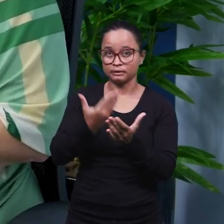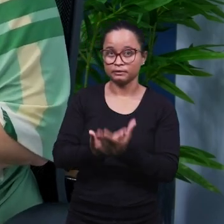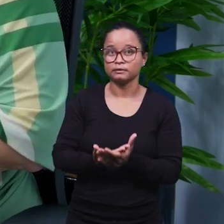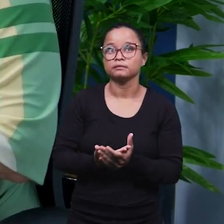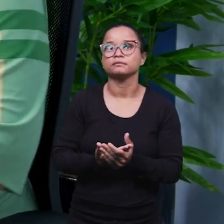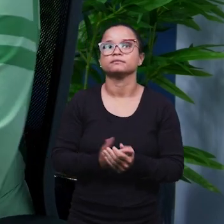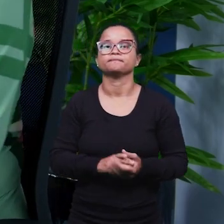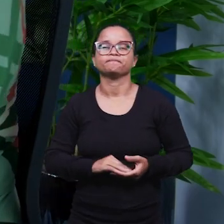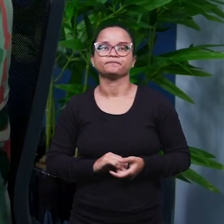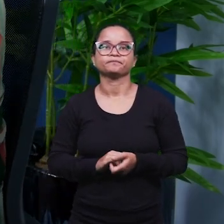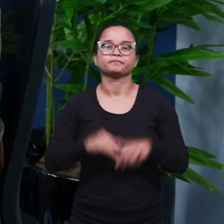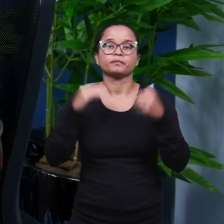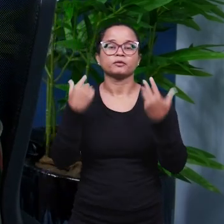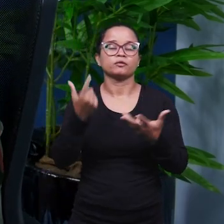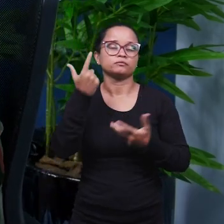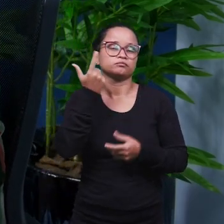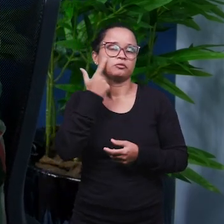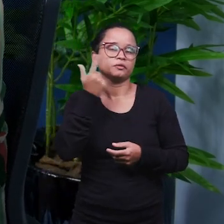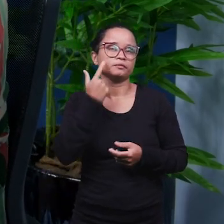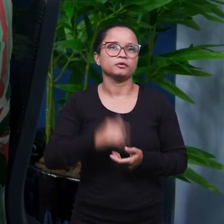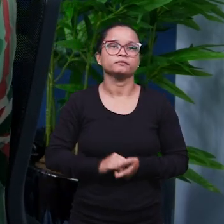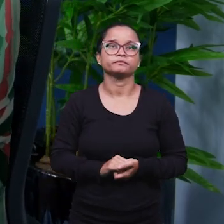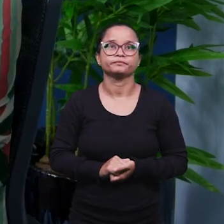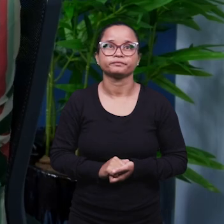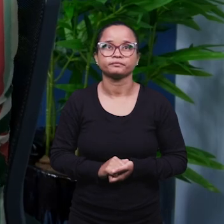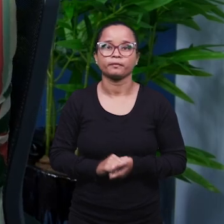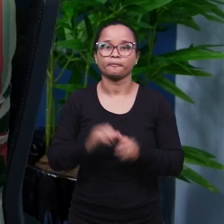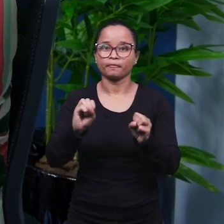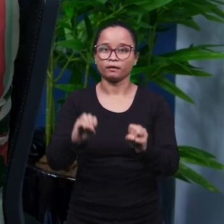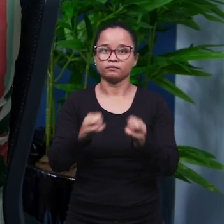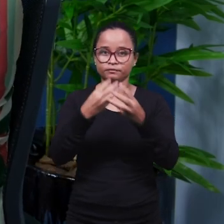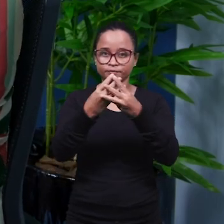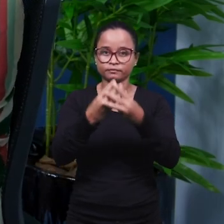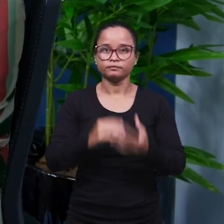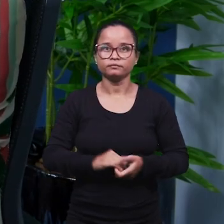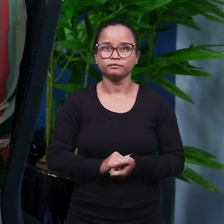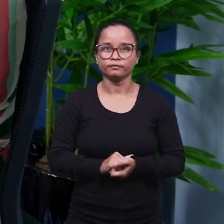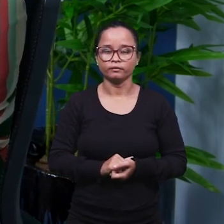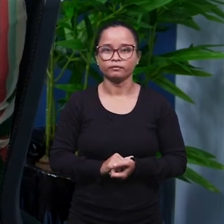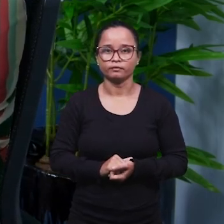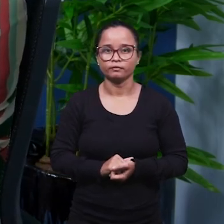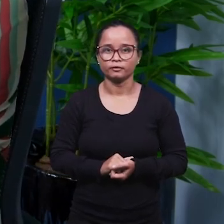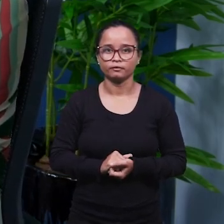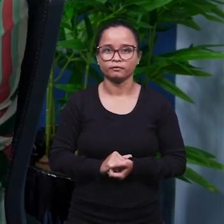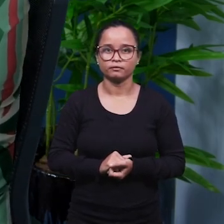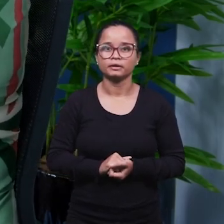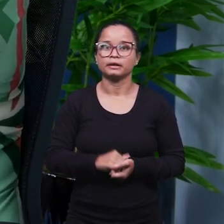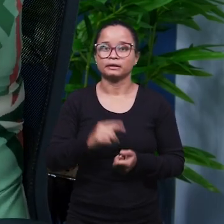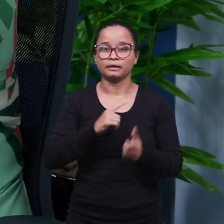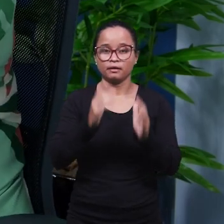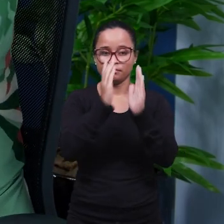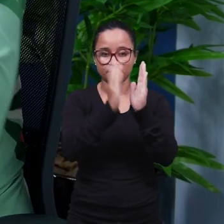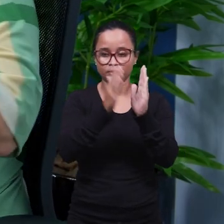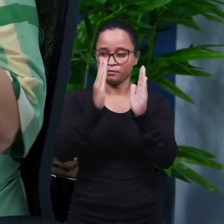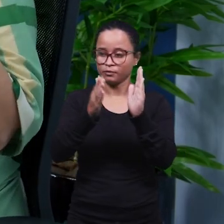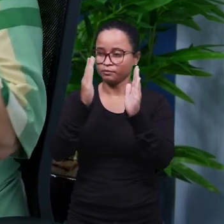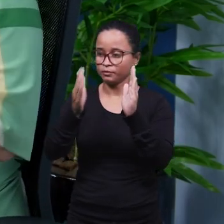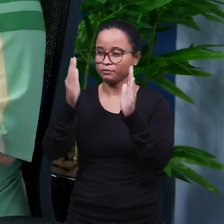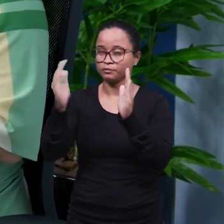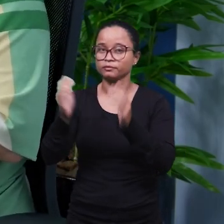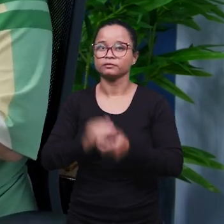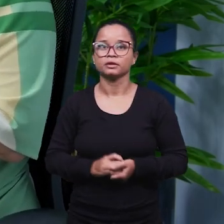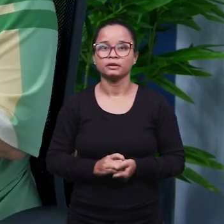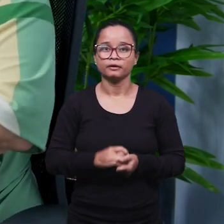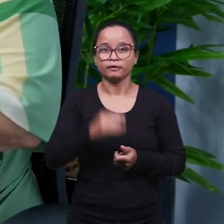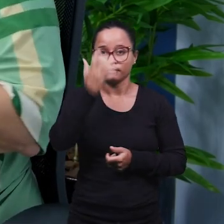ou outro. Então, vocês vão ter aqui o slide, tem o passo a passo, que